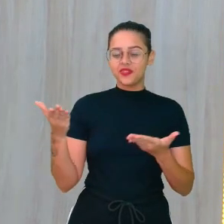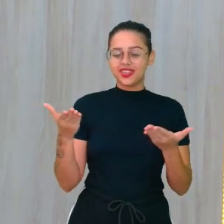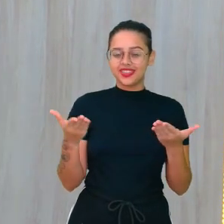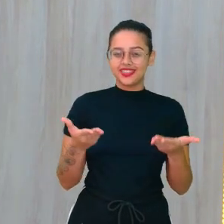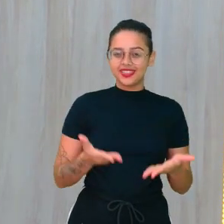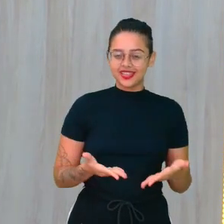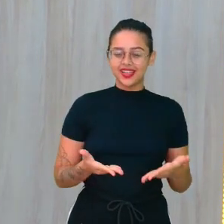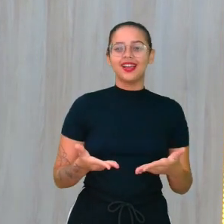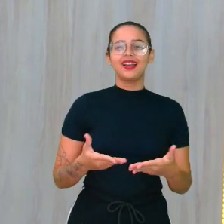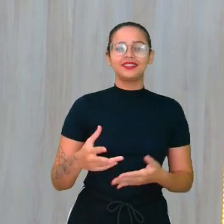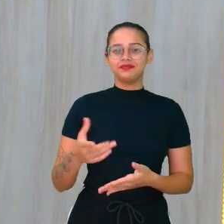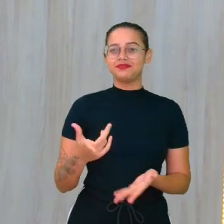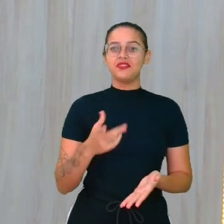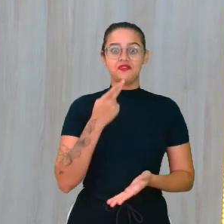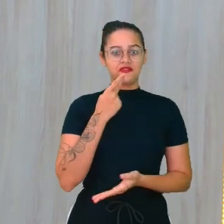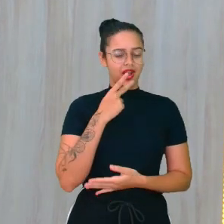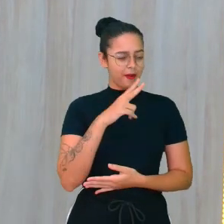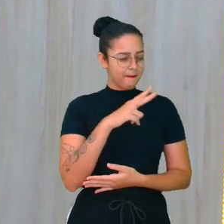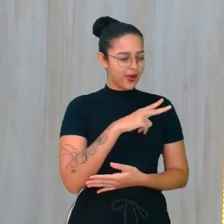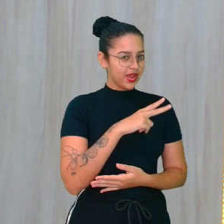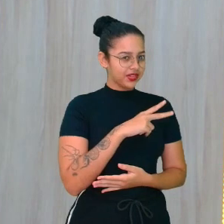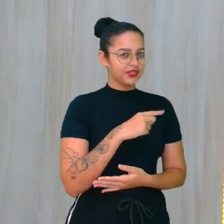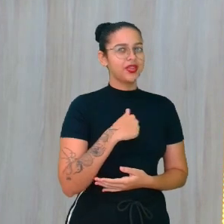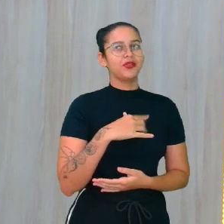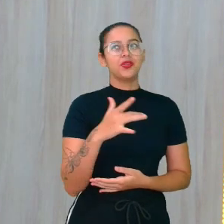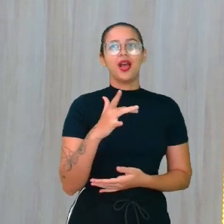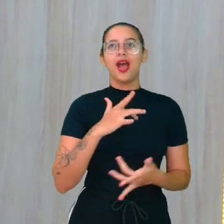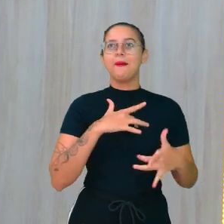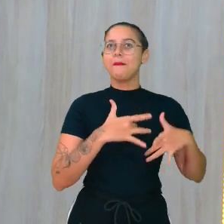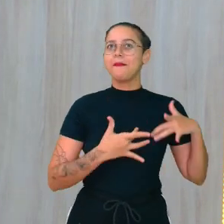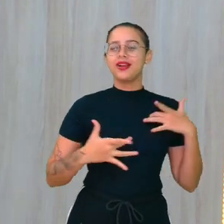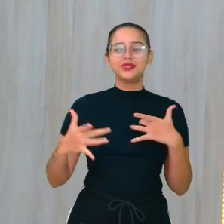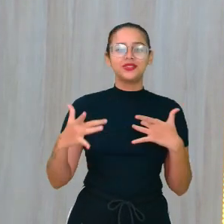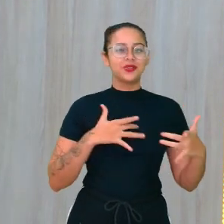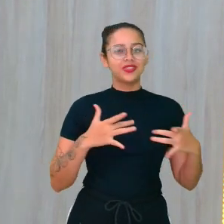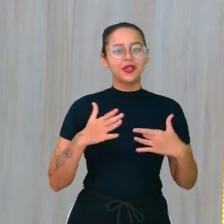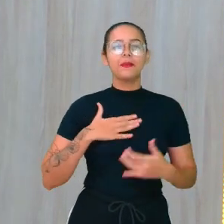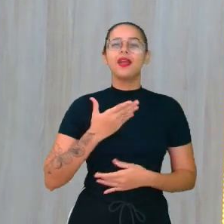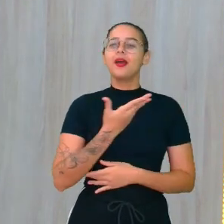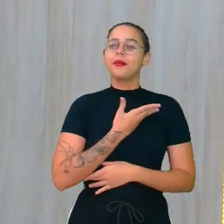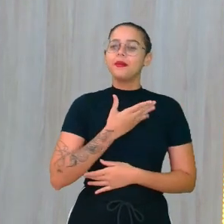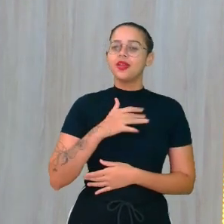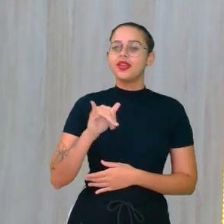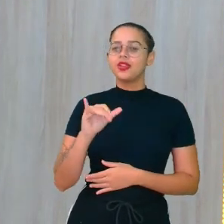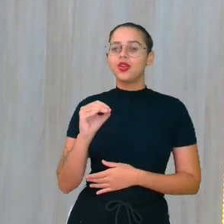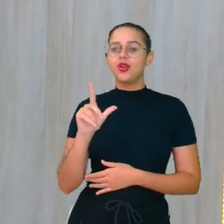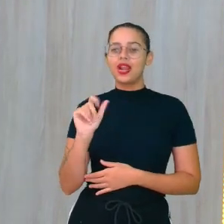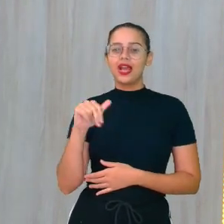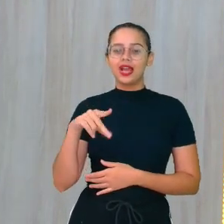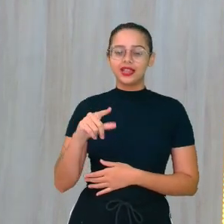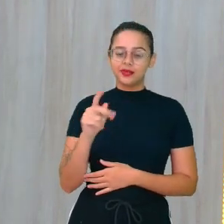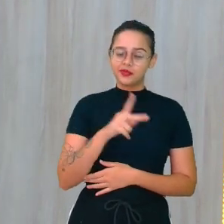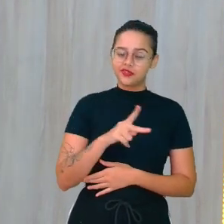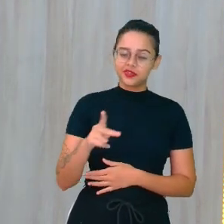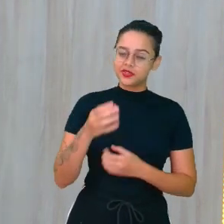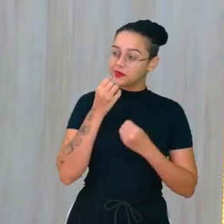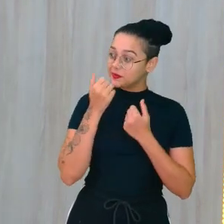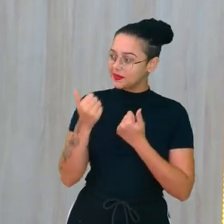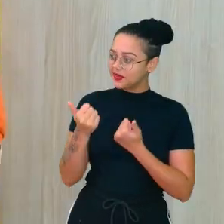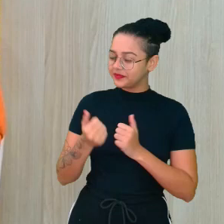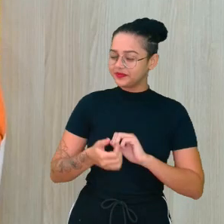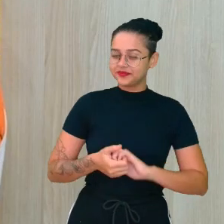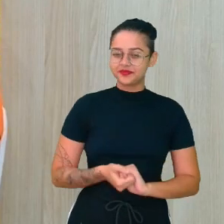que particularmente sou apaixonada, minha amiga Yolanda, a professora Yolanda, tudo